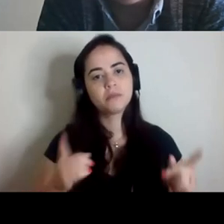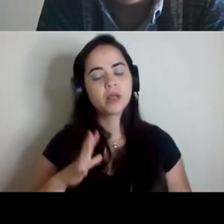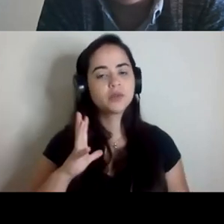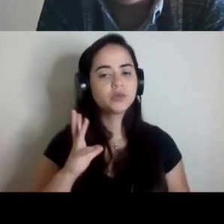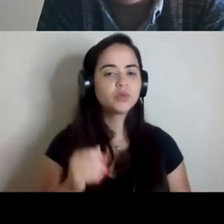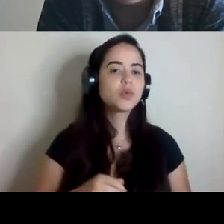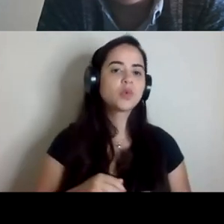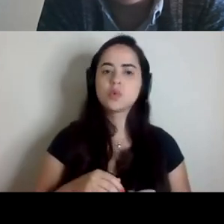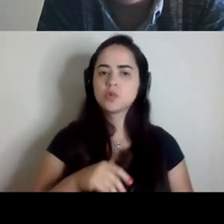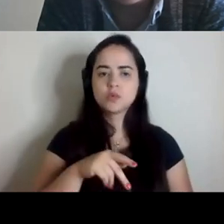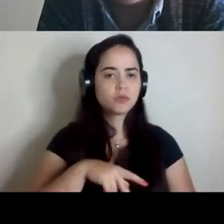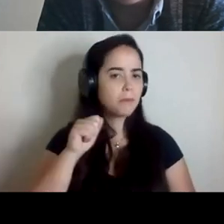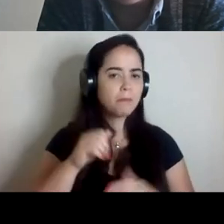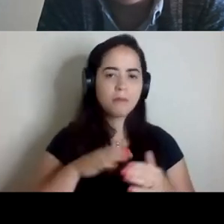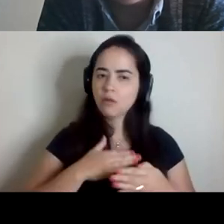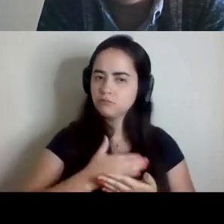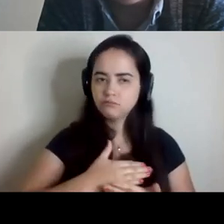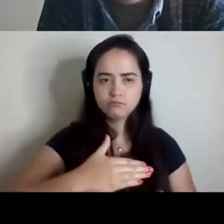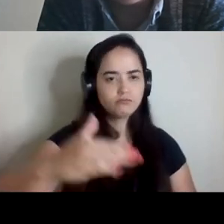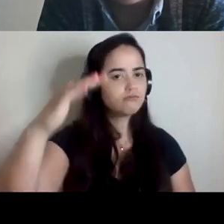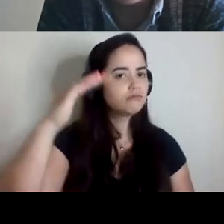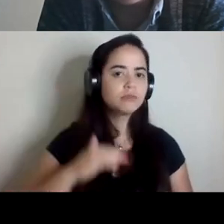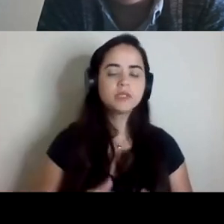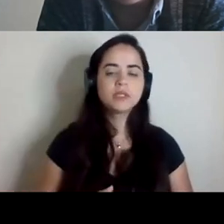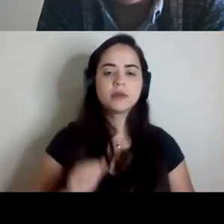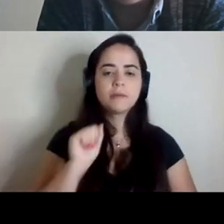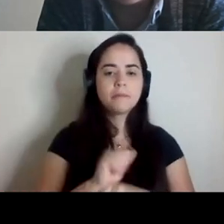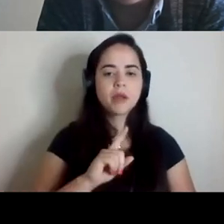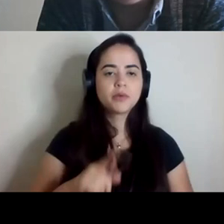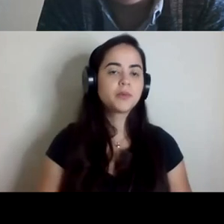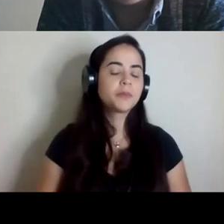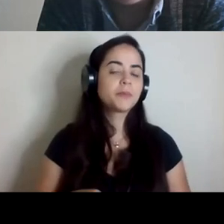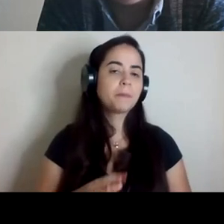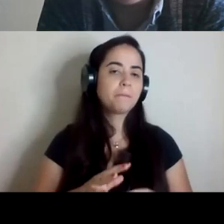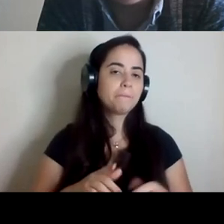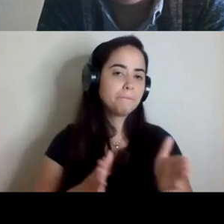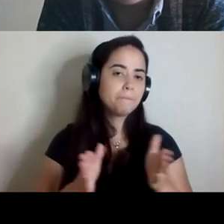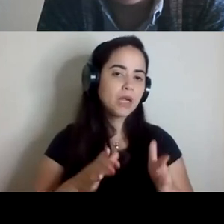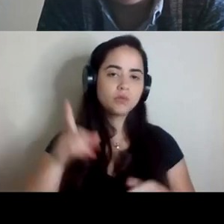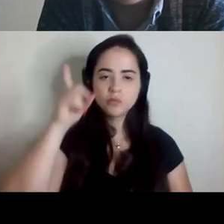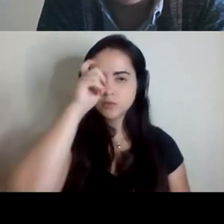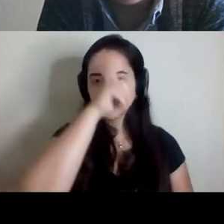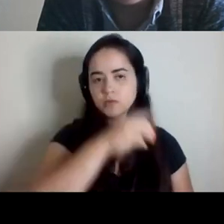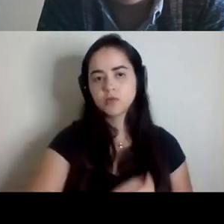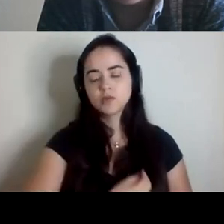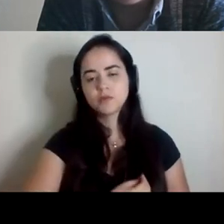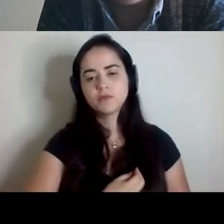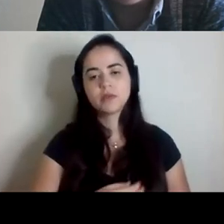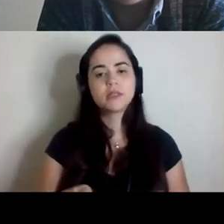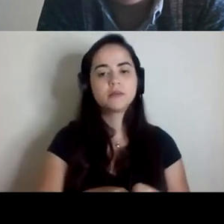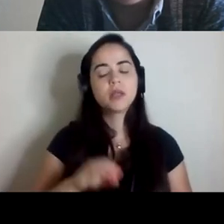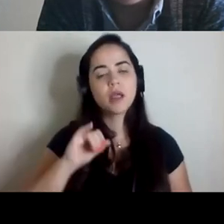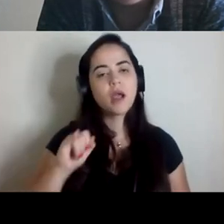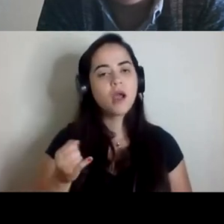seguiram nesses tempos difíceis pelos quais temos passado, né? Aproveitar também esse momento para falar um